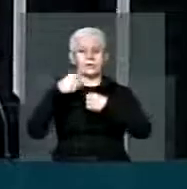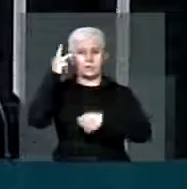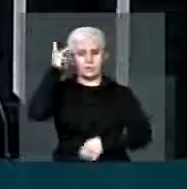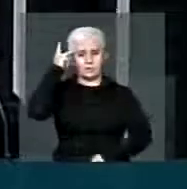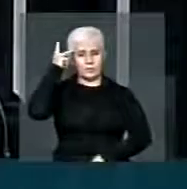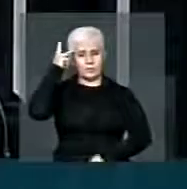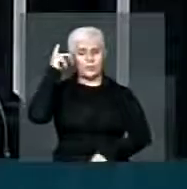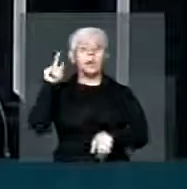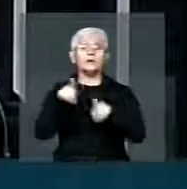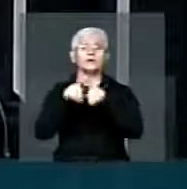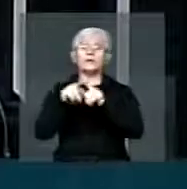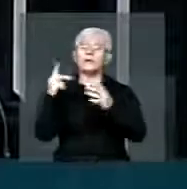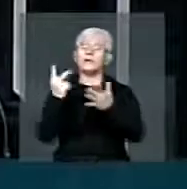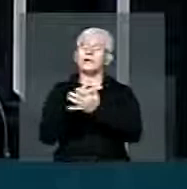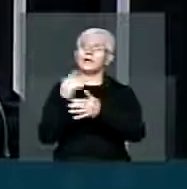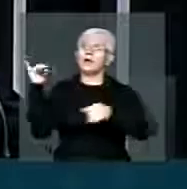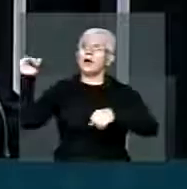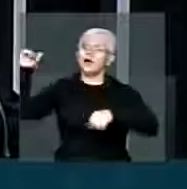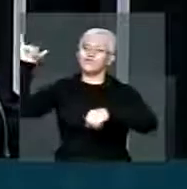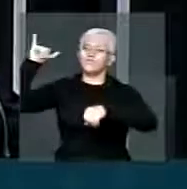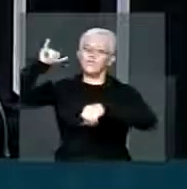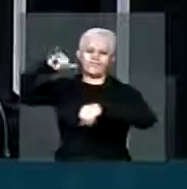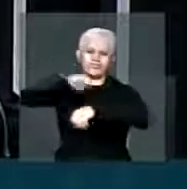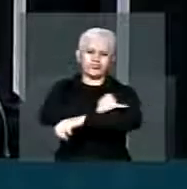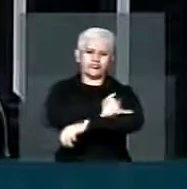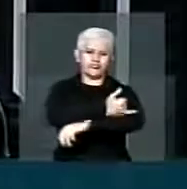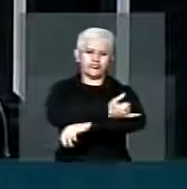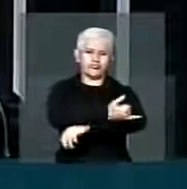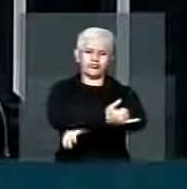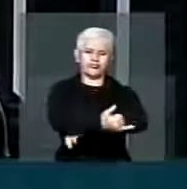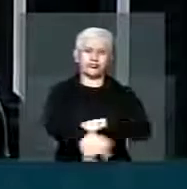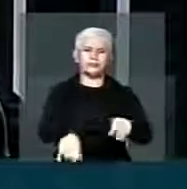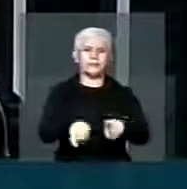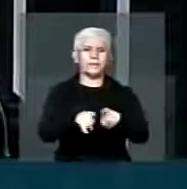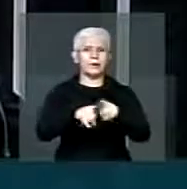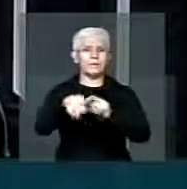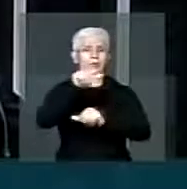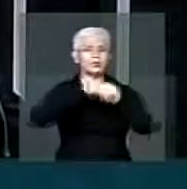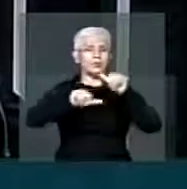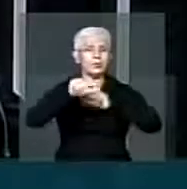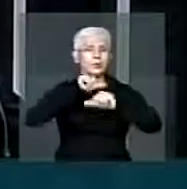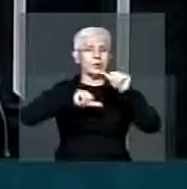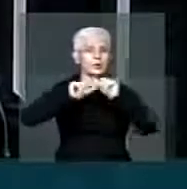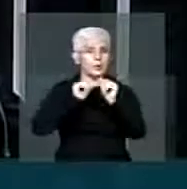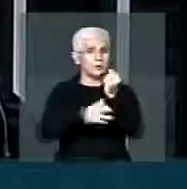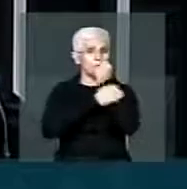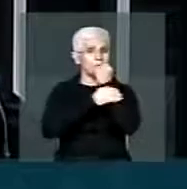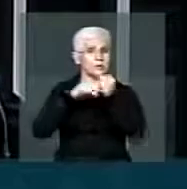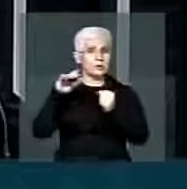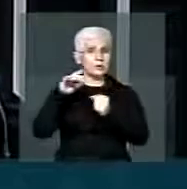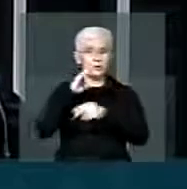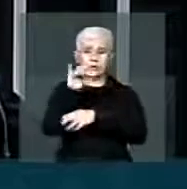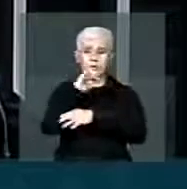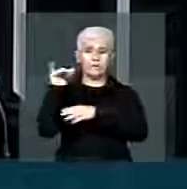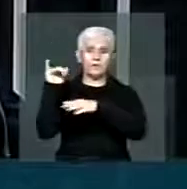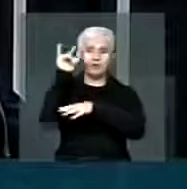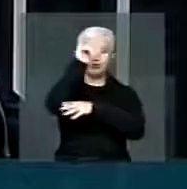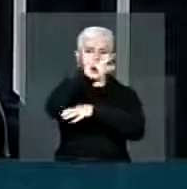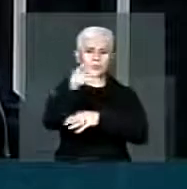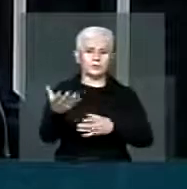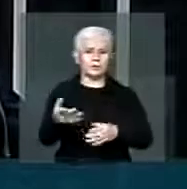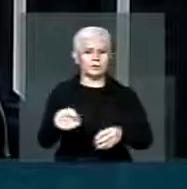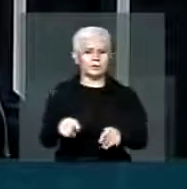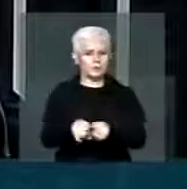TAM provocou mudanças nas normas de segurança da aviação civil. E